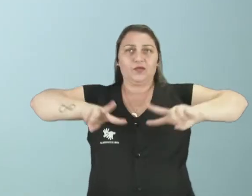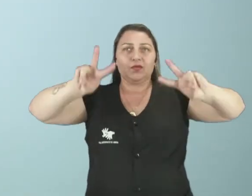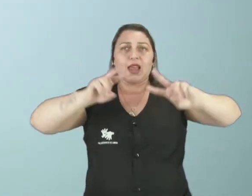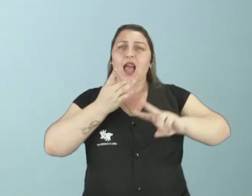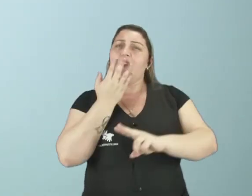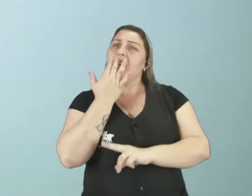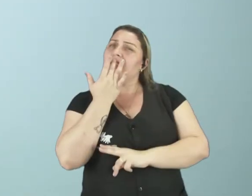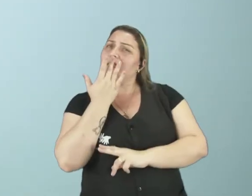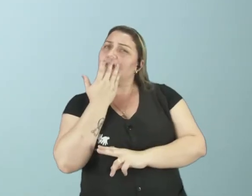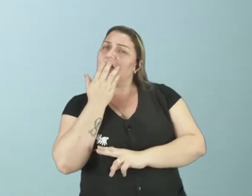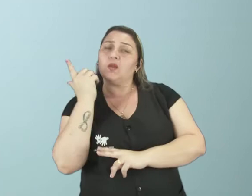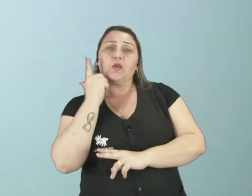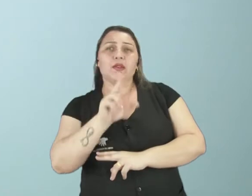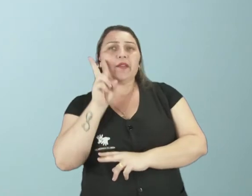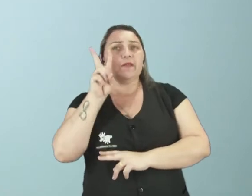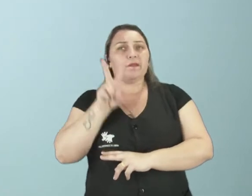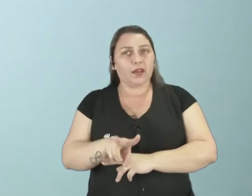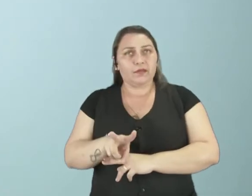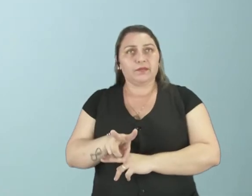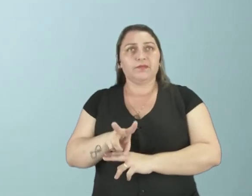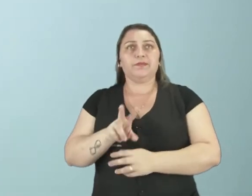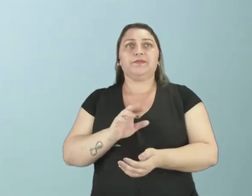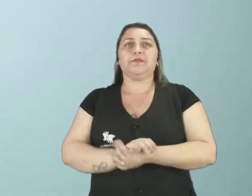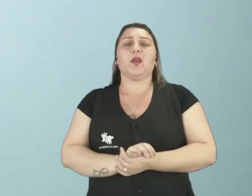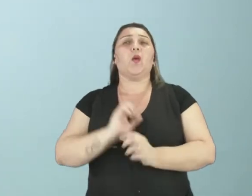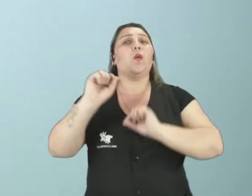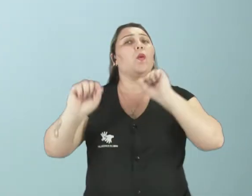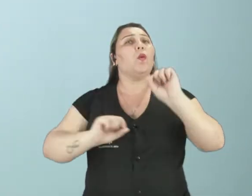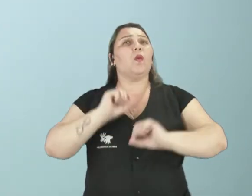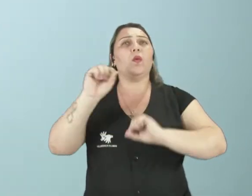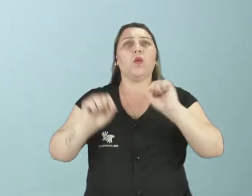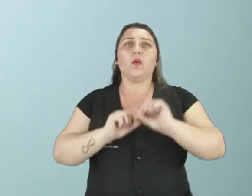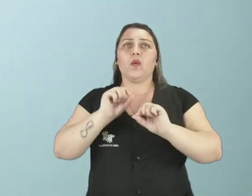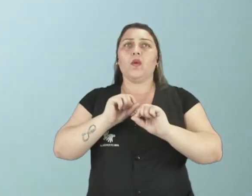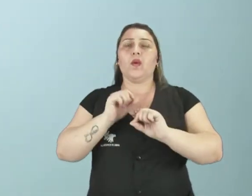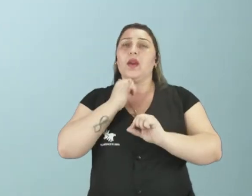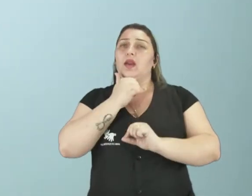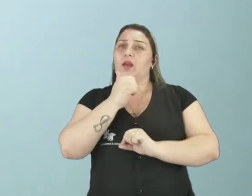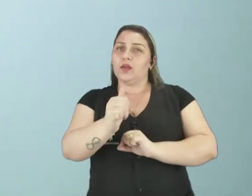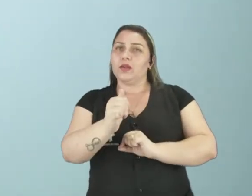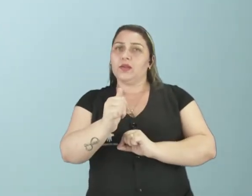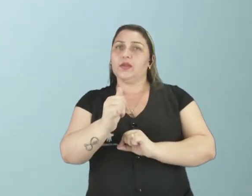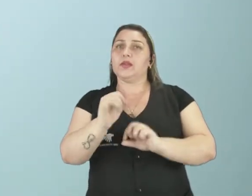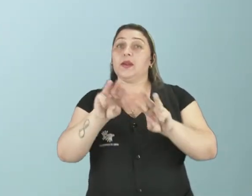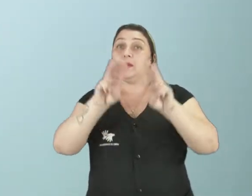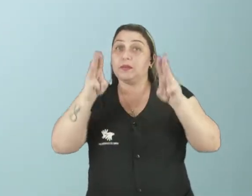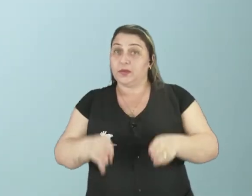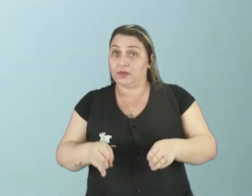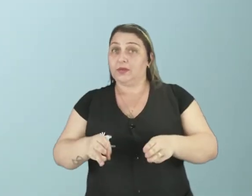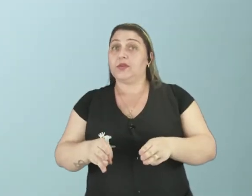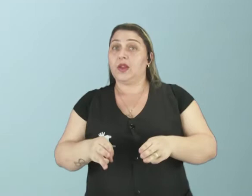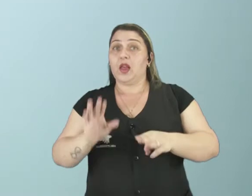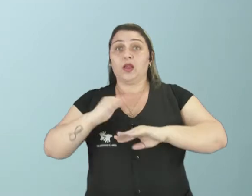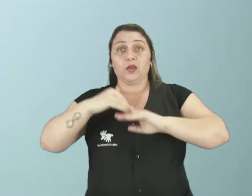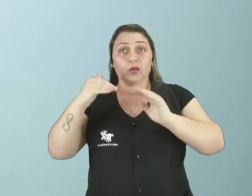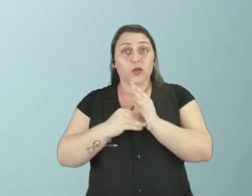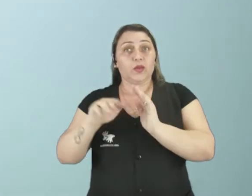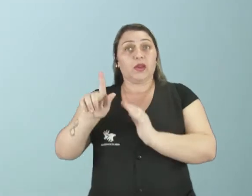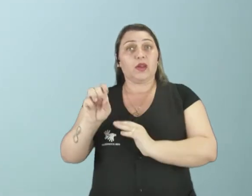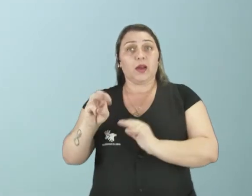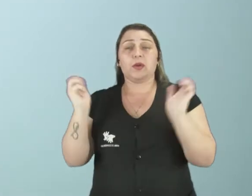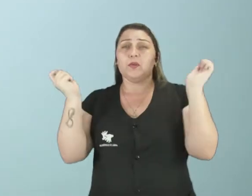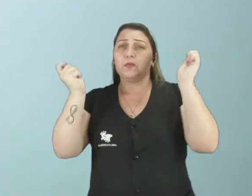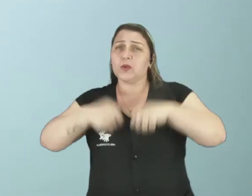as cores que a gente consegue ver. Então, o que é esse espectro eletromagnético aí? Ele diz respeito a toda gama de